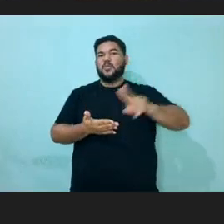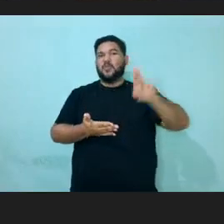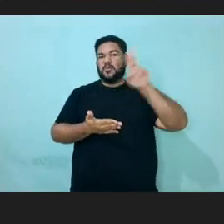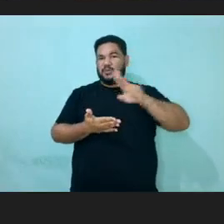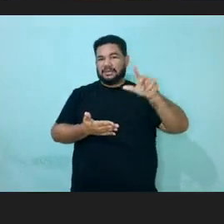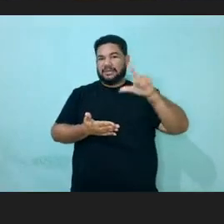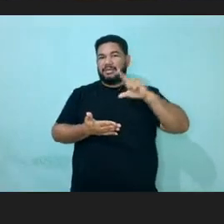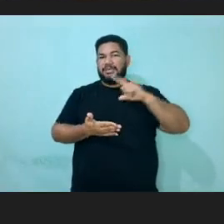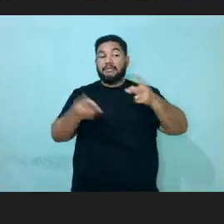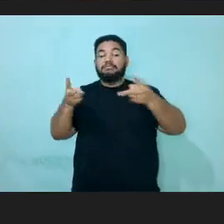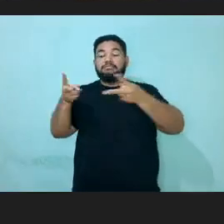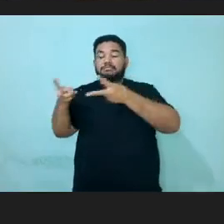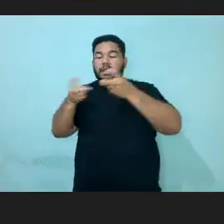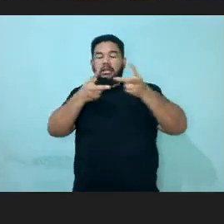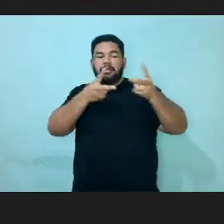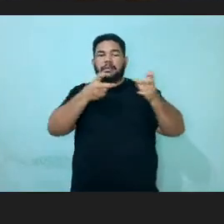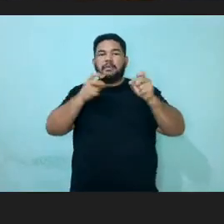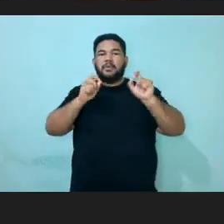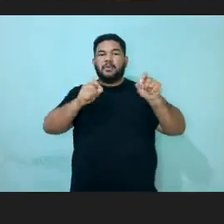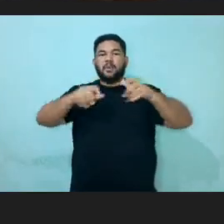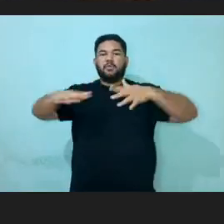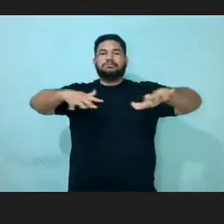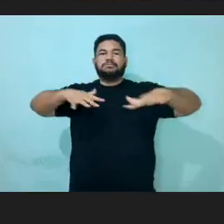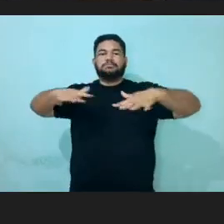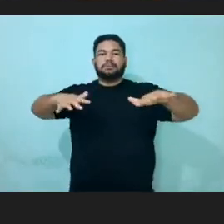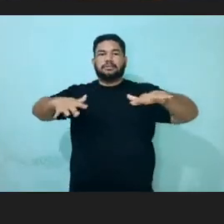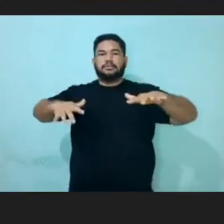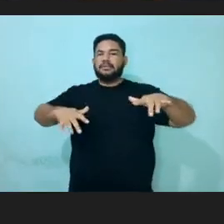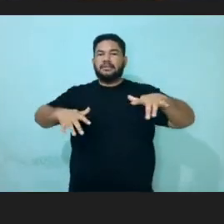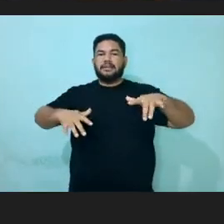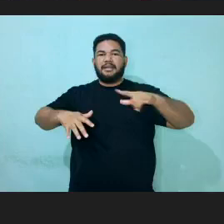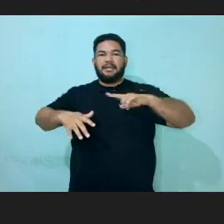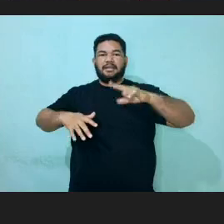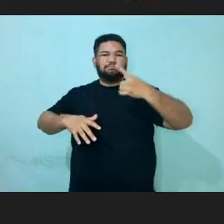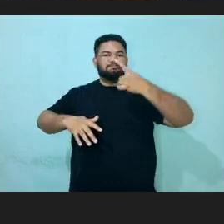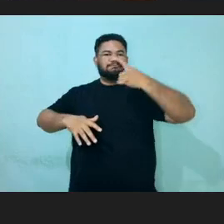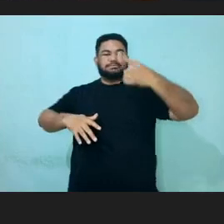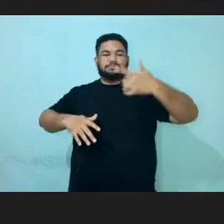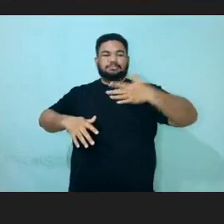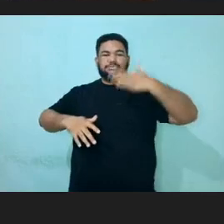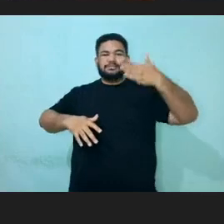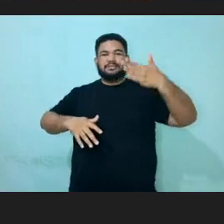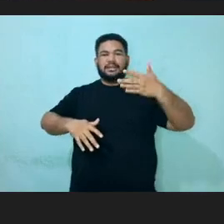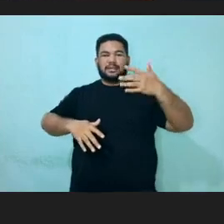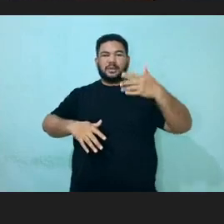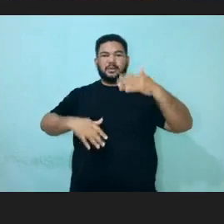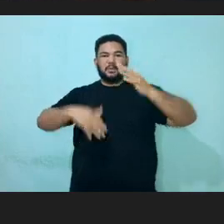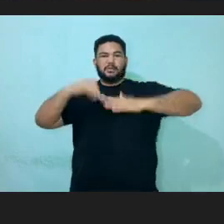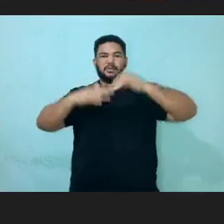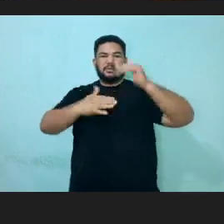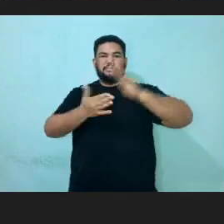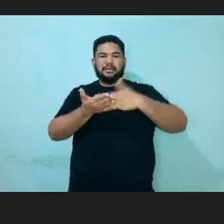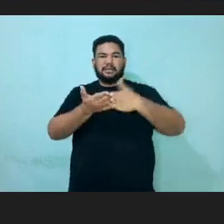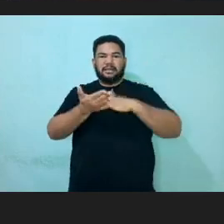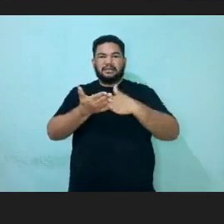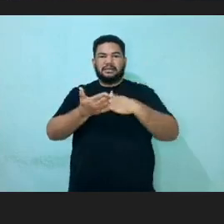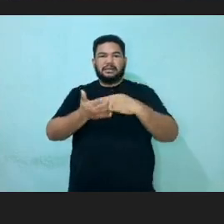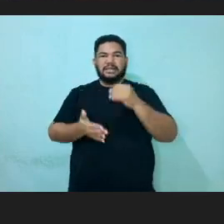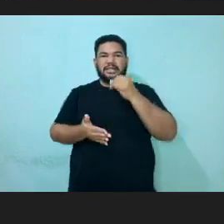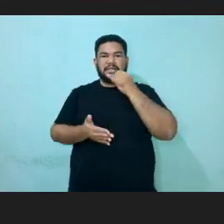propriocepção. É muito intuitivo. É muito intuitivo do profissional intérprete usar